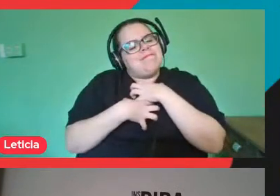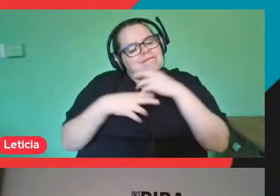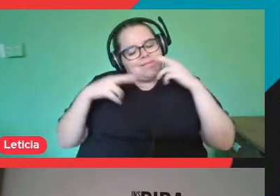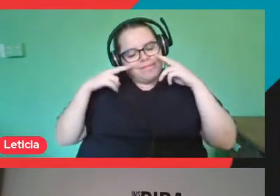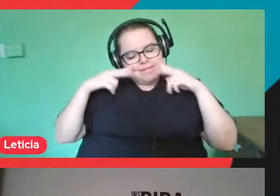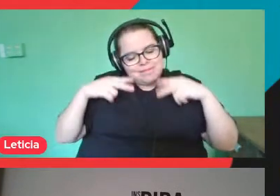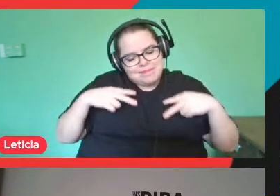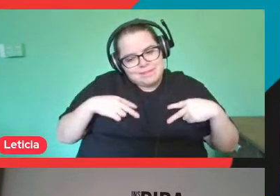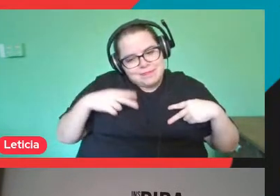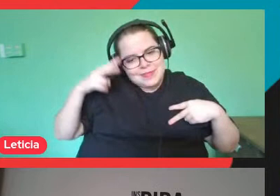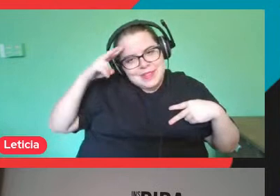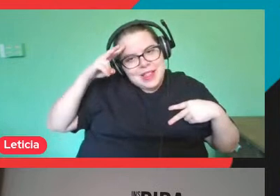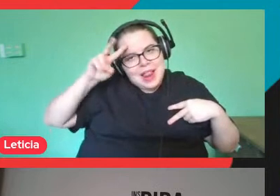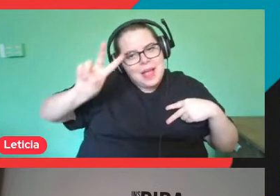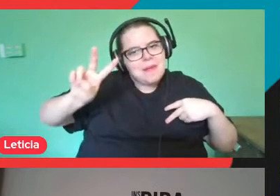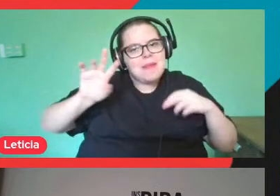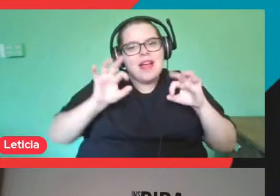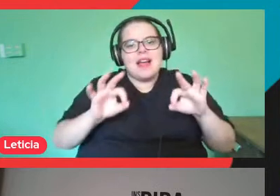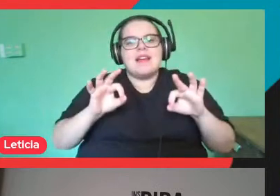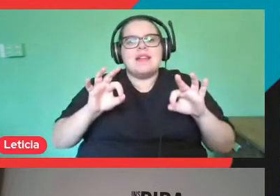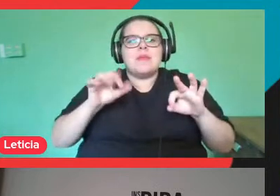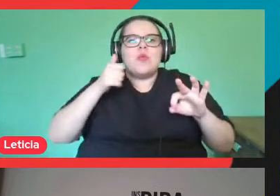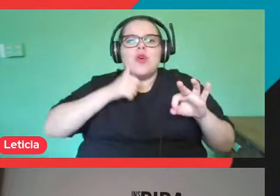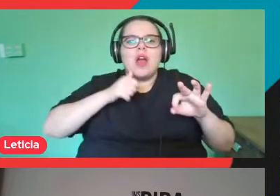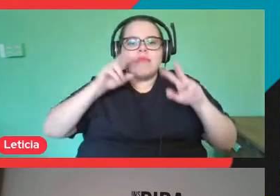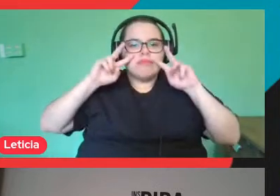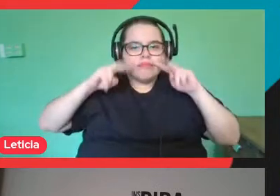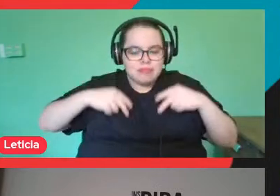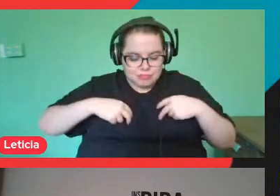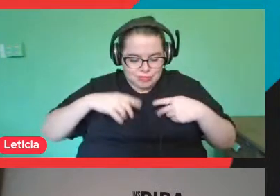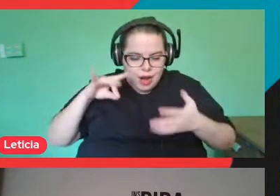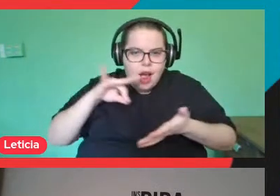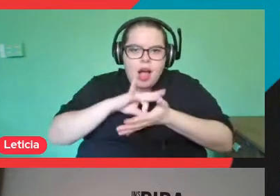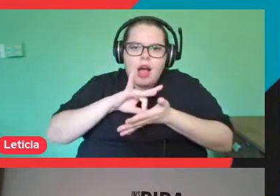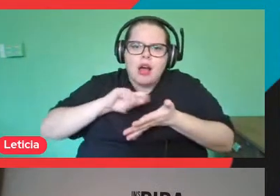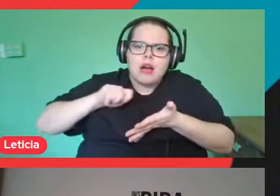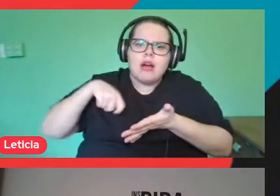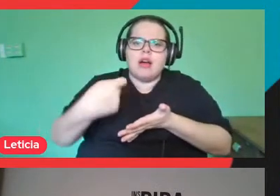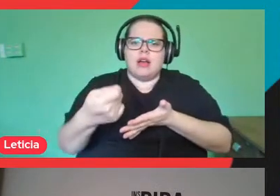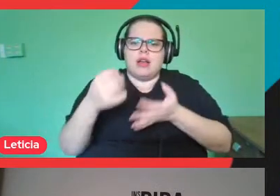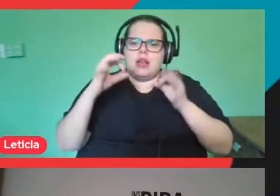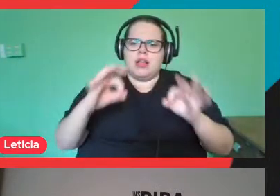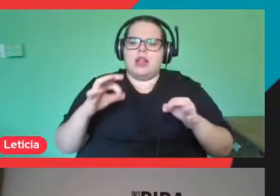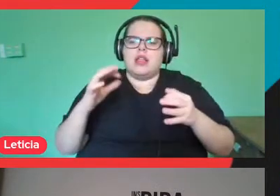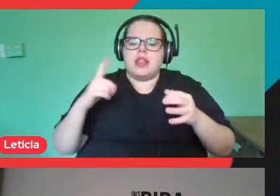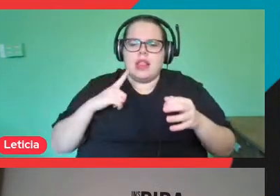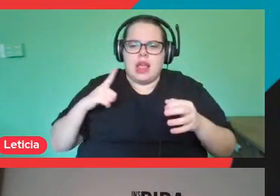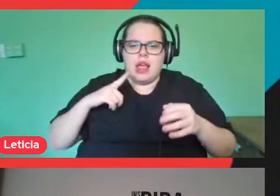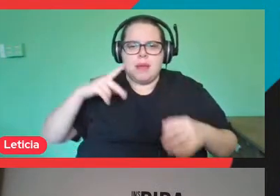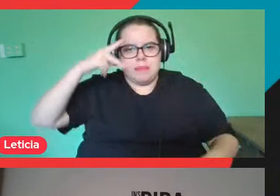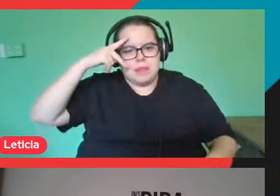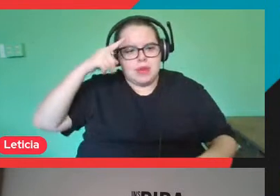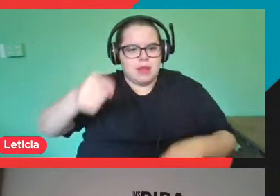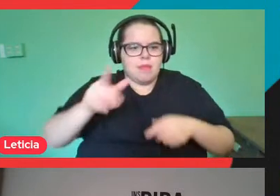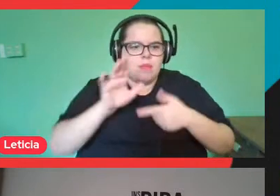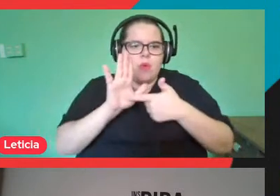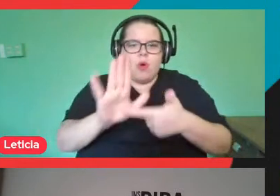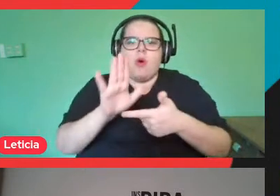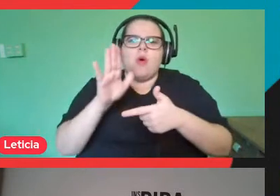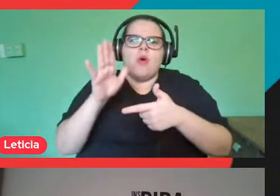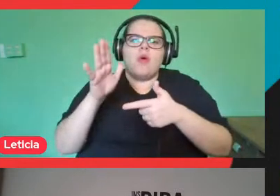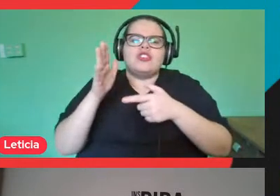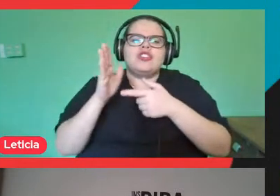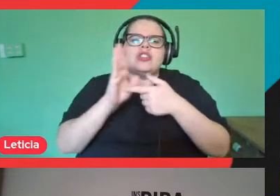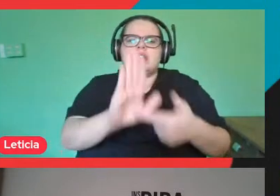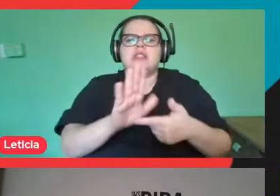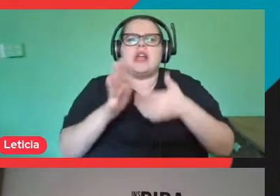lembrar com mais facilidade quem elas são, né? E aí, como a Pri estava falando, a recomendação, né,